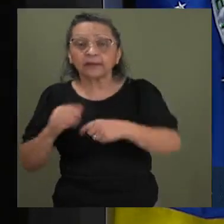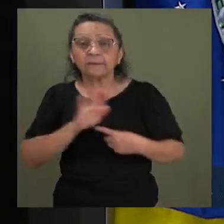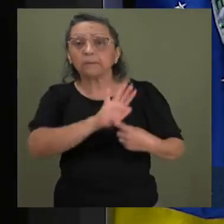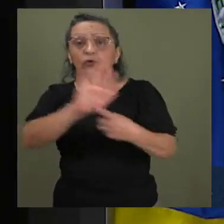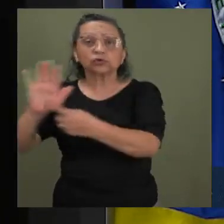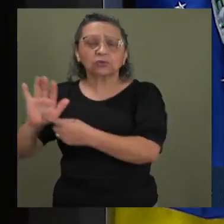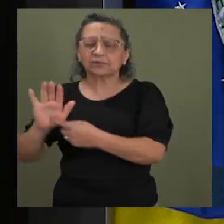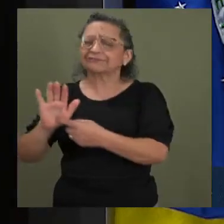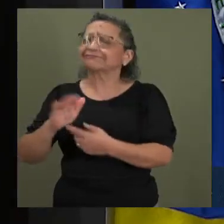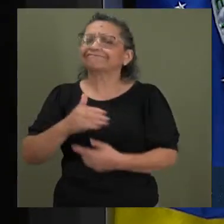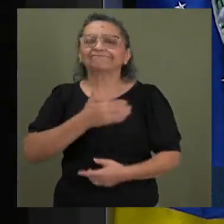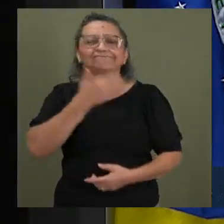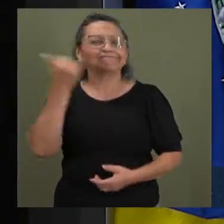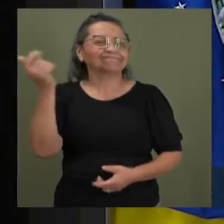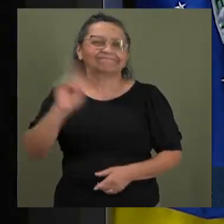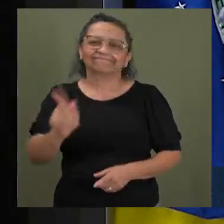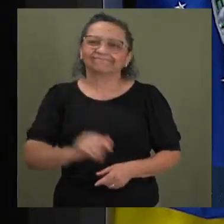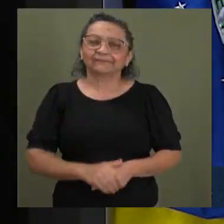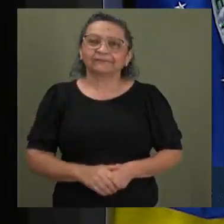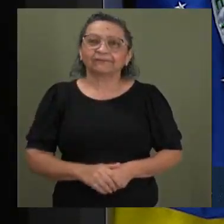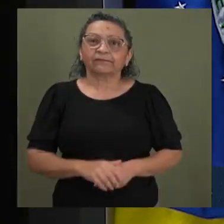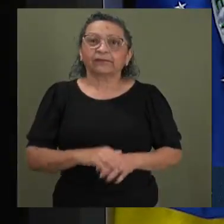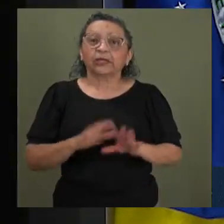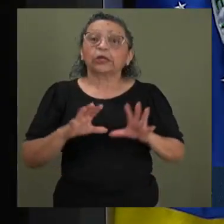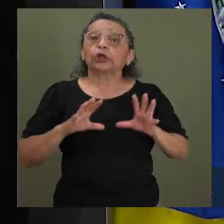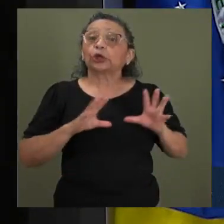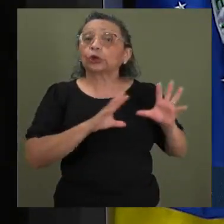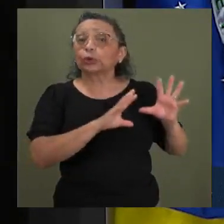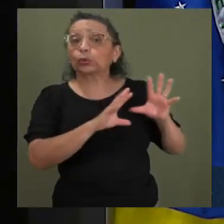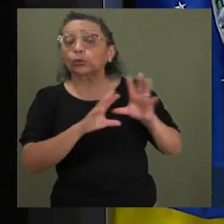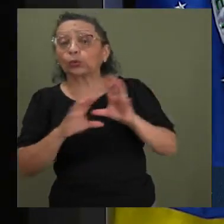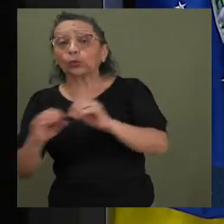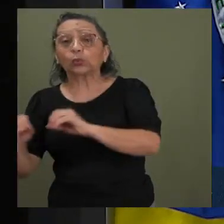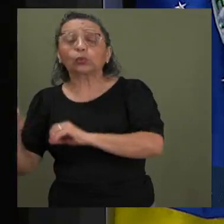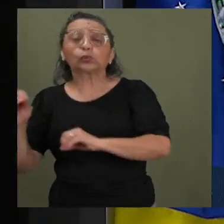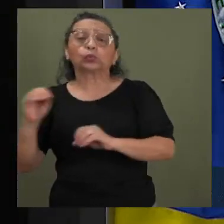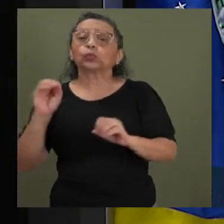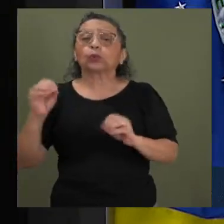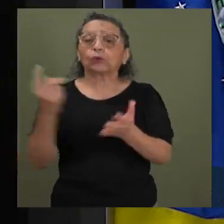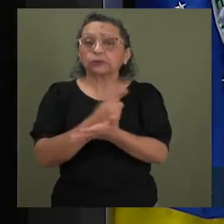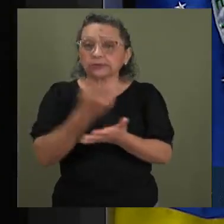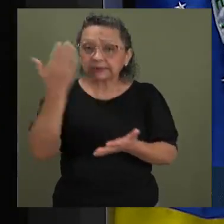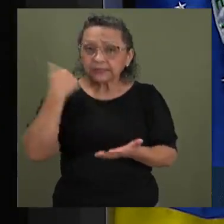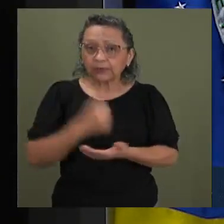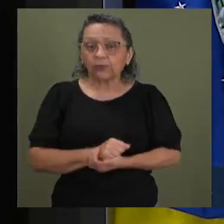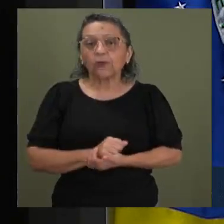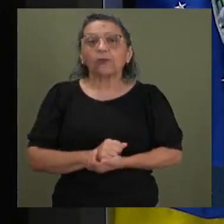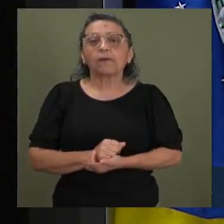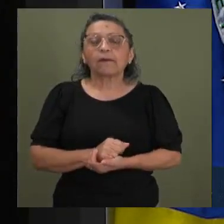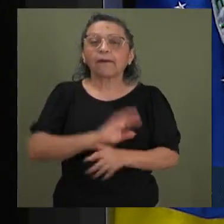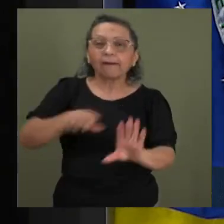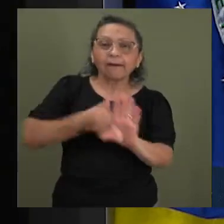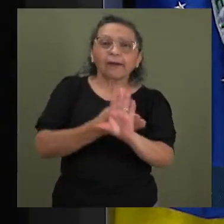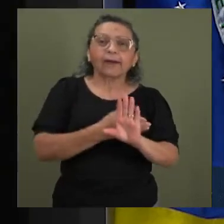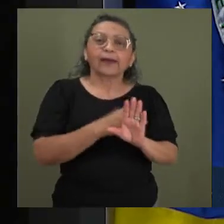pena. Nós tivemos depoimentos. E no meio de todo esse celeuma, o STF